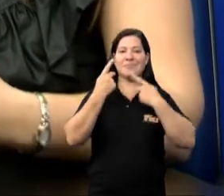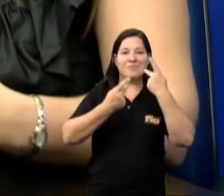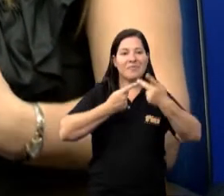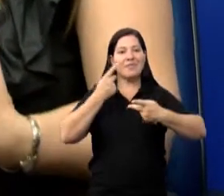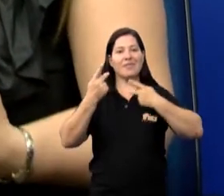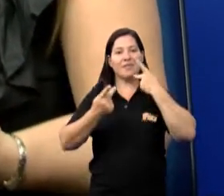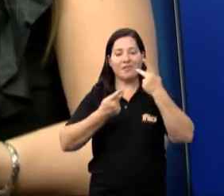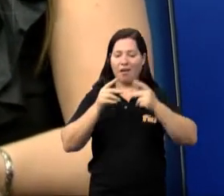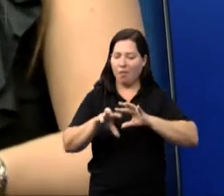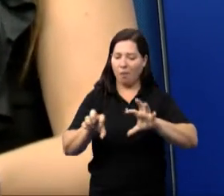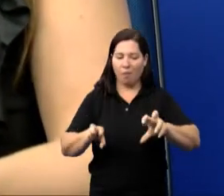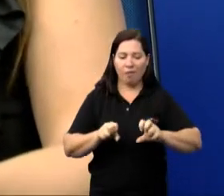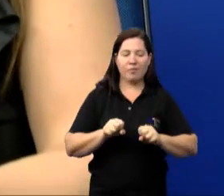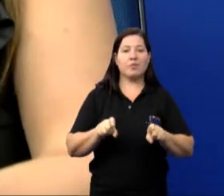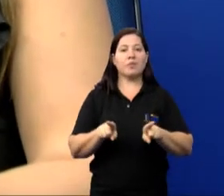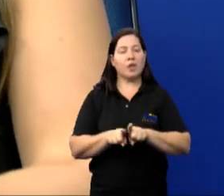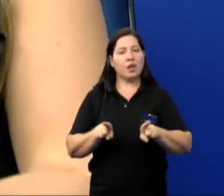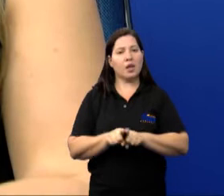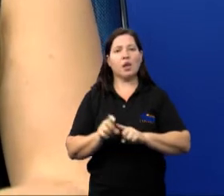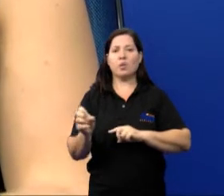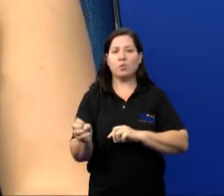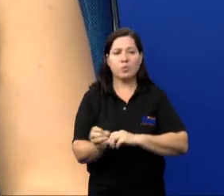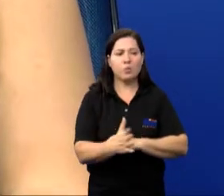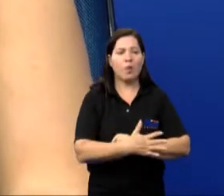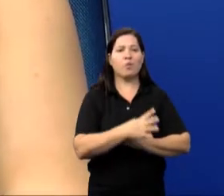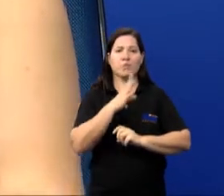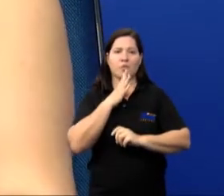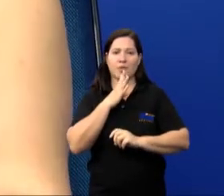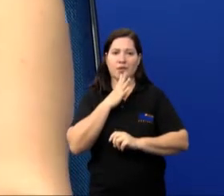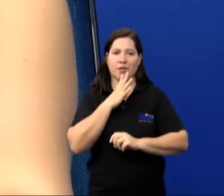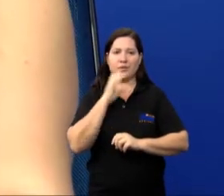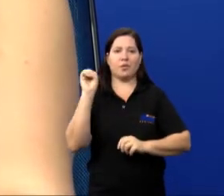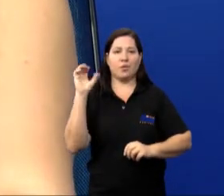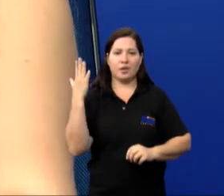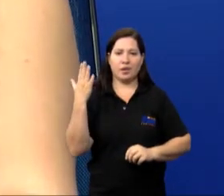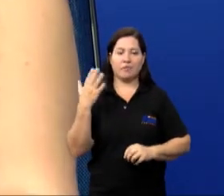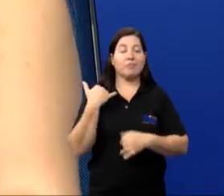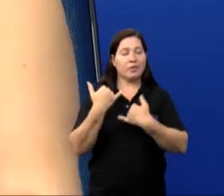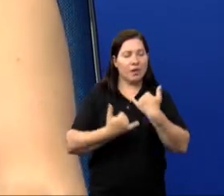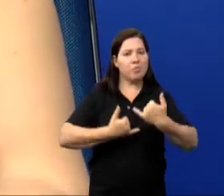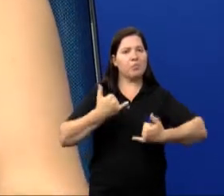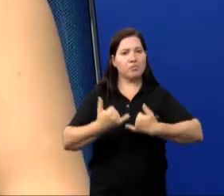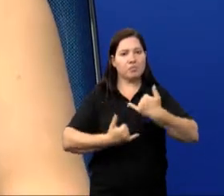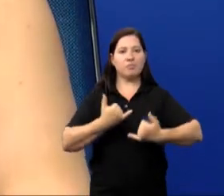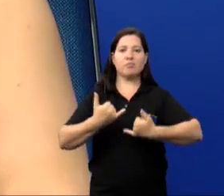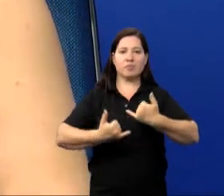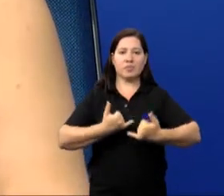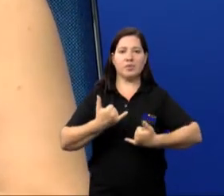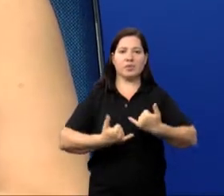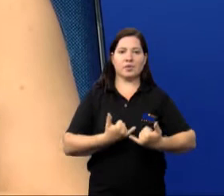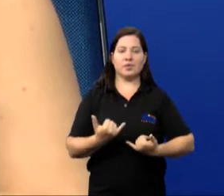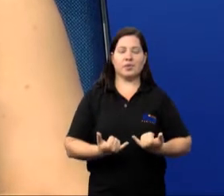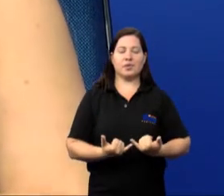objetos, uma nova atividade vai surgir, que é a atividade da brincadeira, que é a minha área em específico, né? Que é a brincadeira,